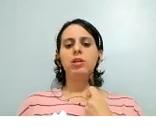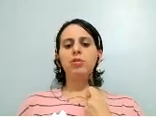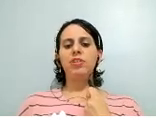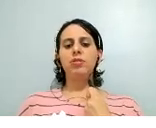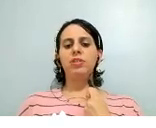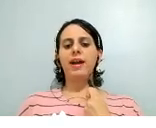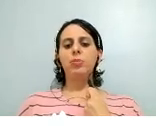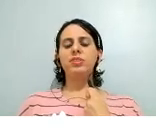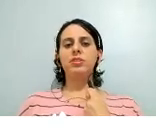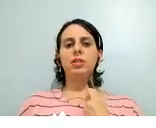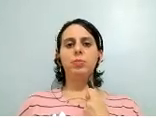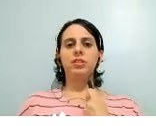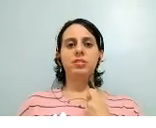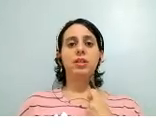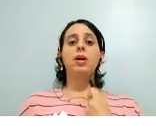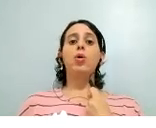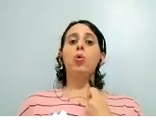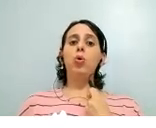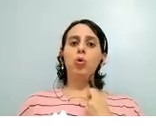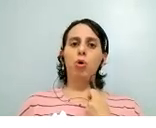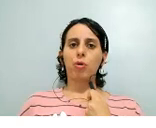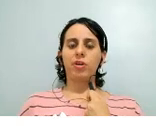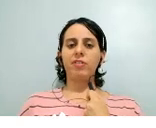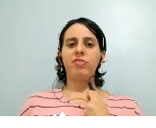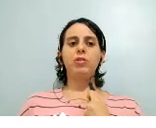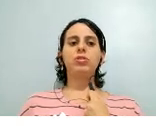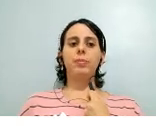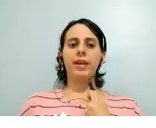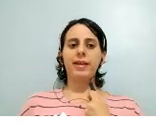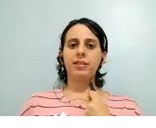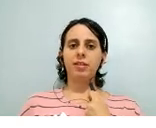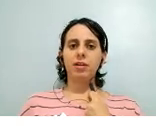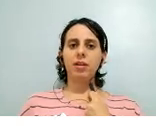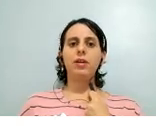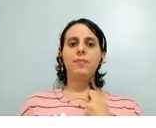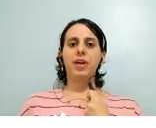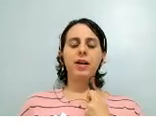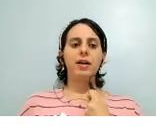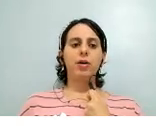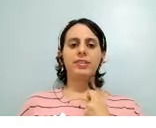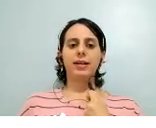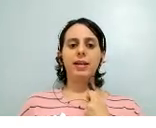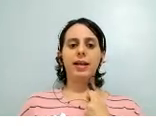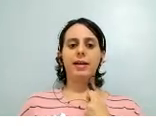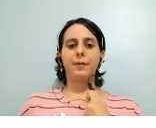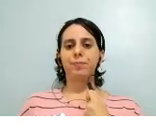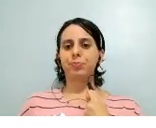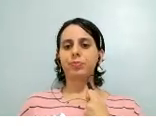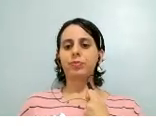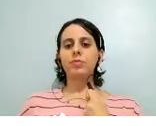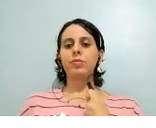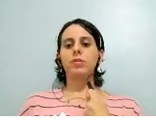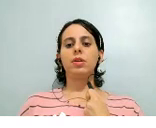rotavírus e o vírus da herpes simples. O coronavírus também entra aqui, tá? Com essa galera.